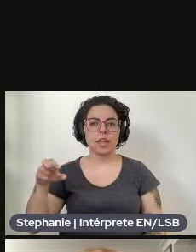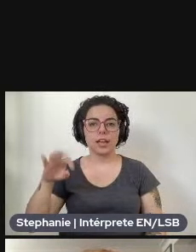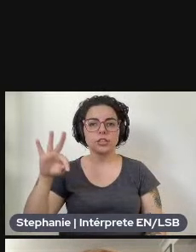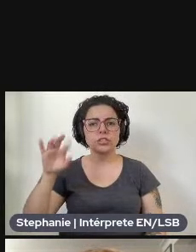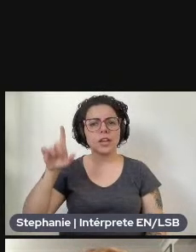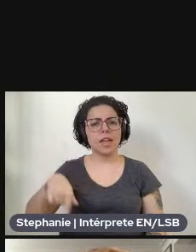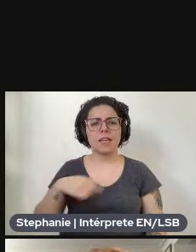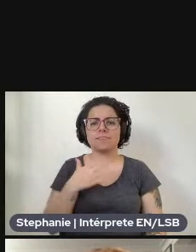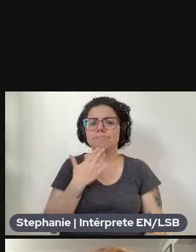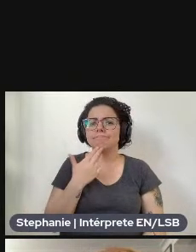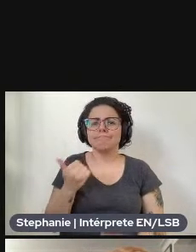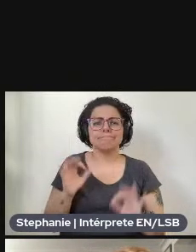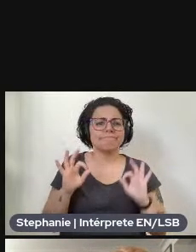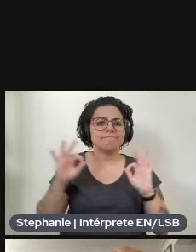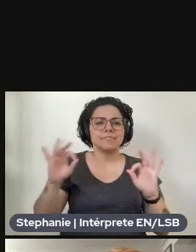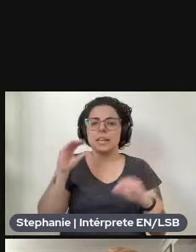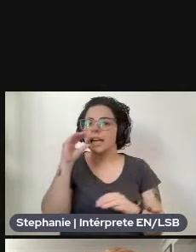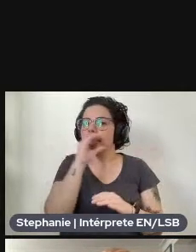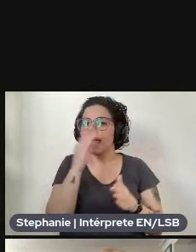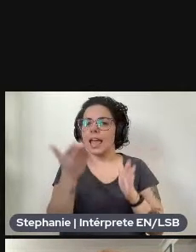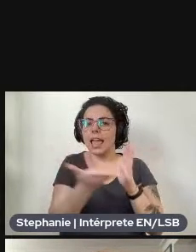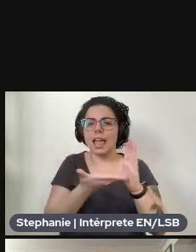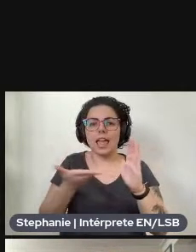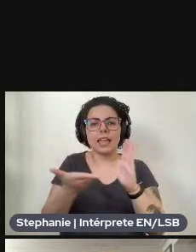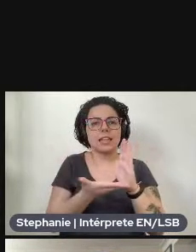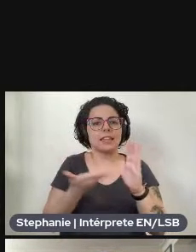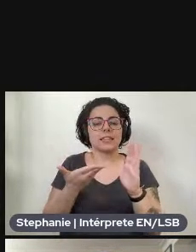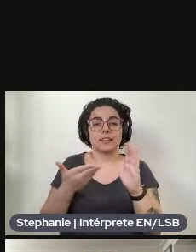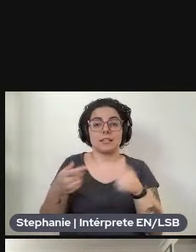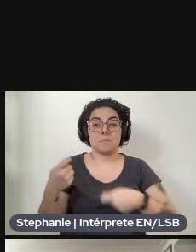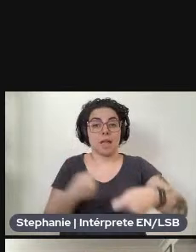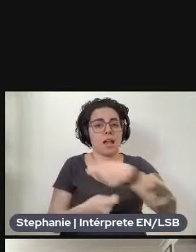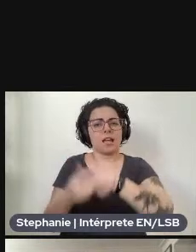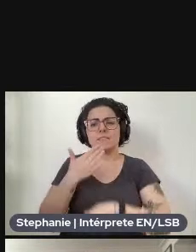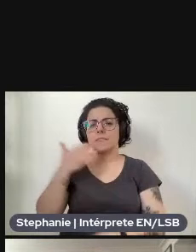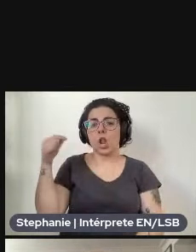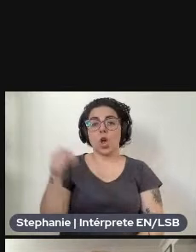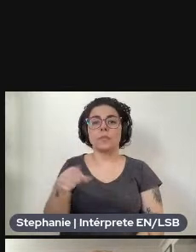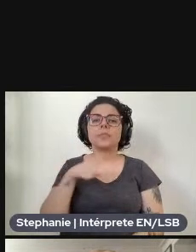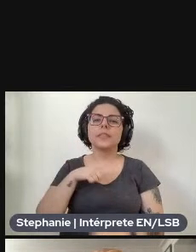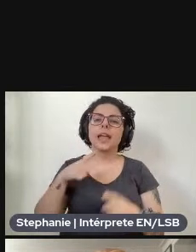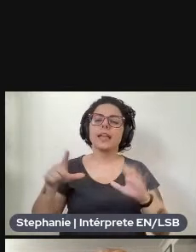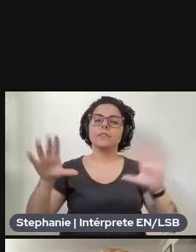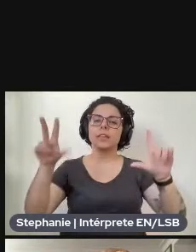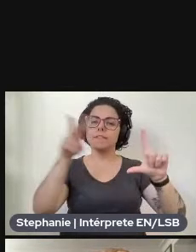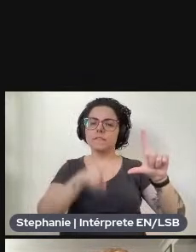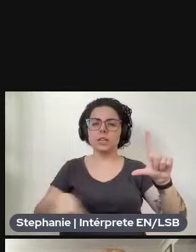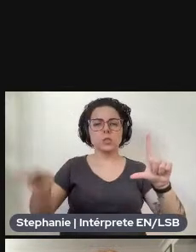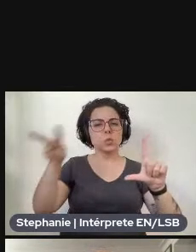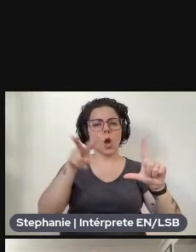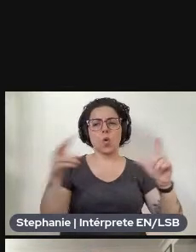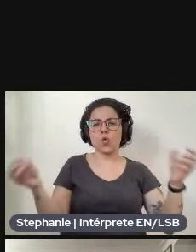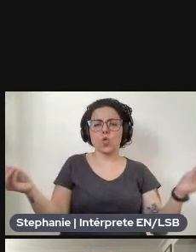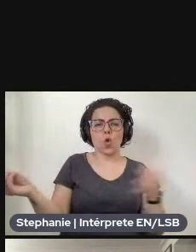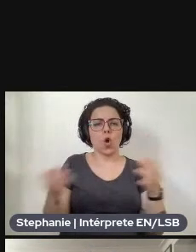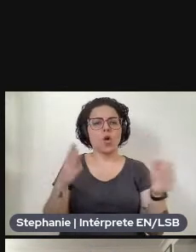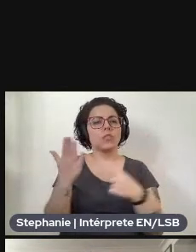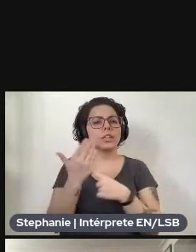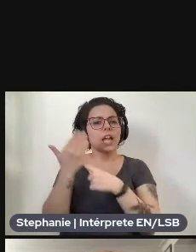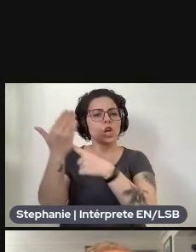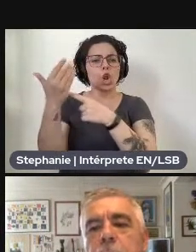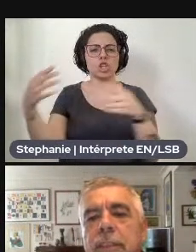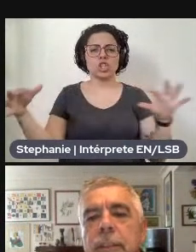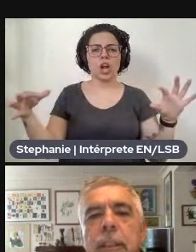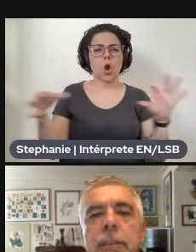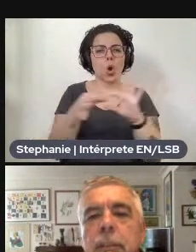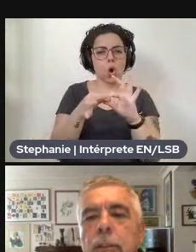de design inovador e tecnologia conectiva que permite o seu controlo a partir de smartphones ou tablets.